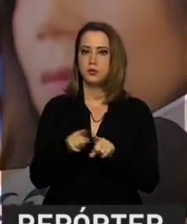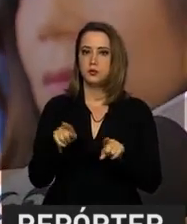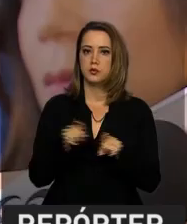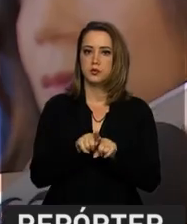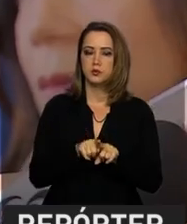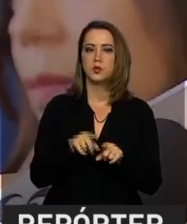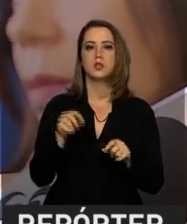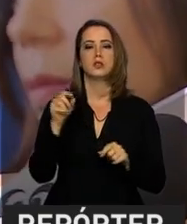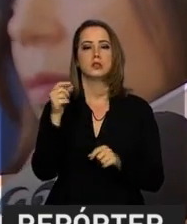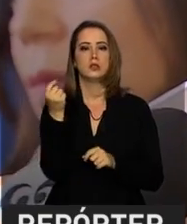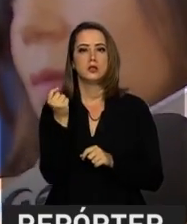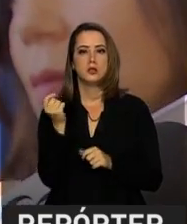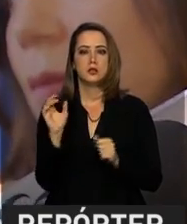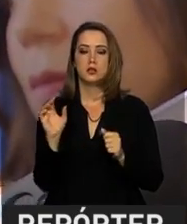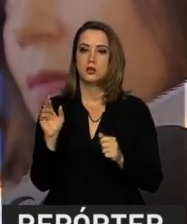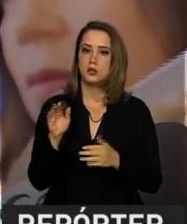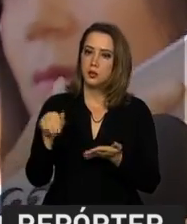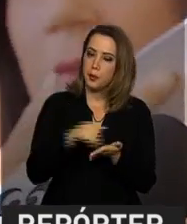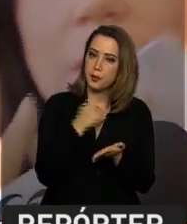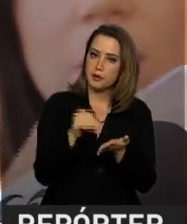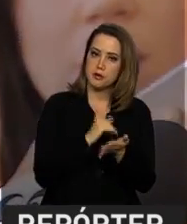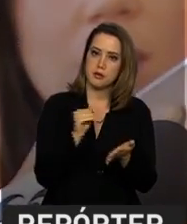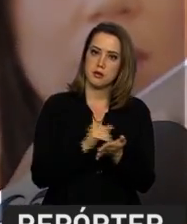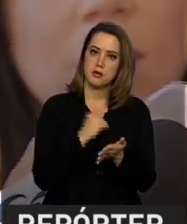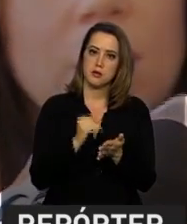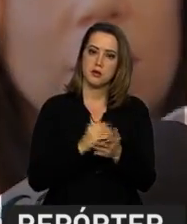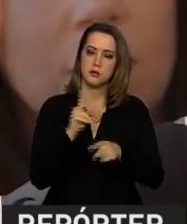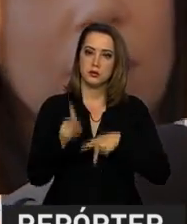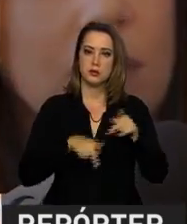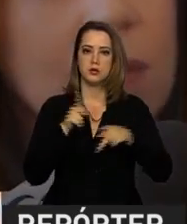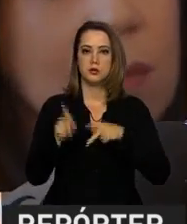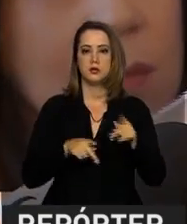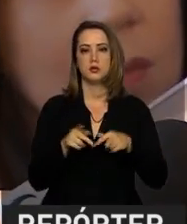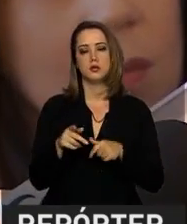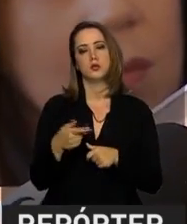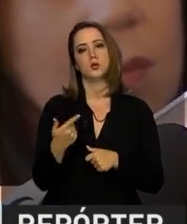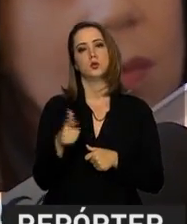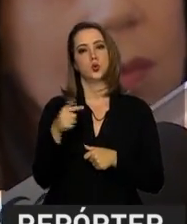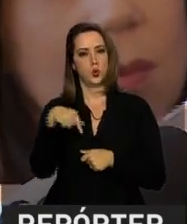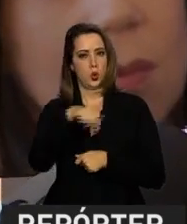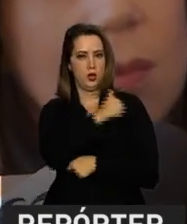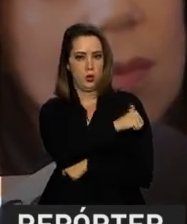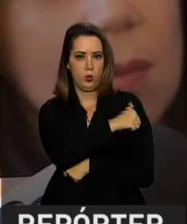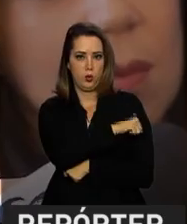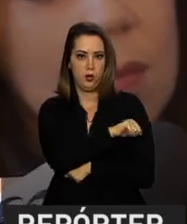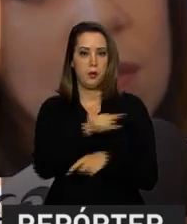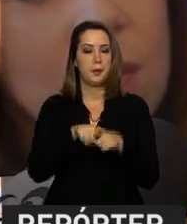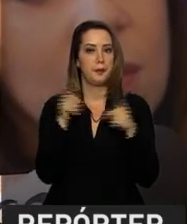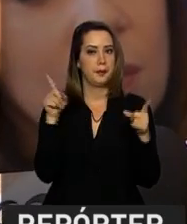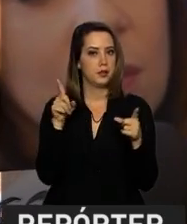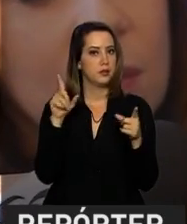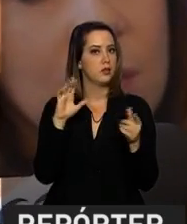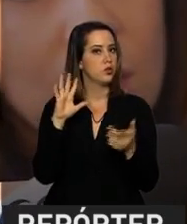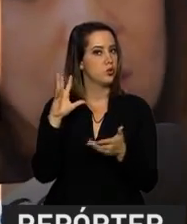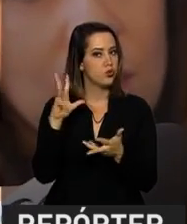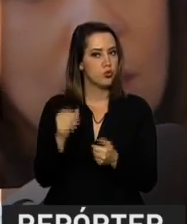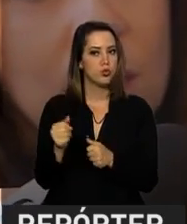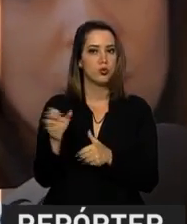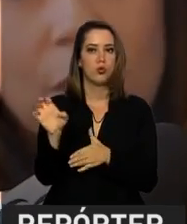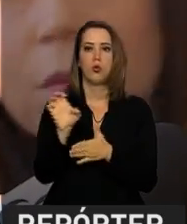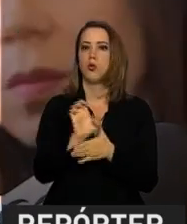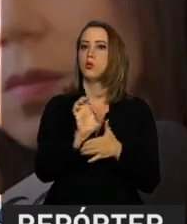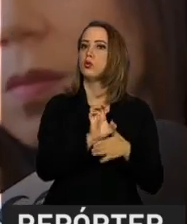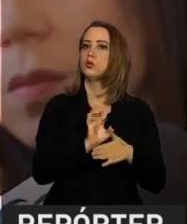com a inteligência das Secretarias de Segurança Pública, não só do Rio de Janeiro, mas também dos estados que